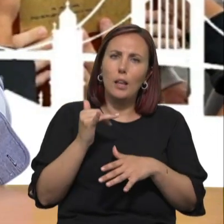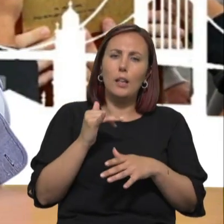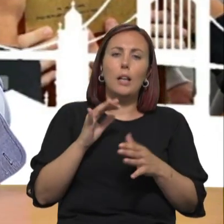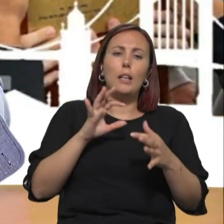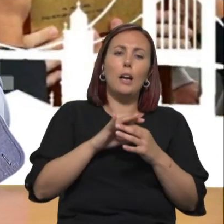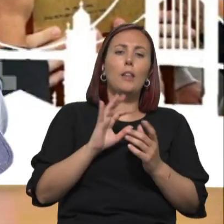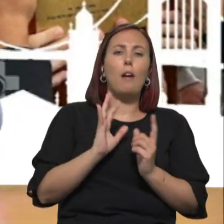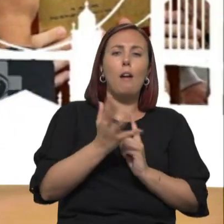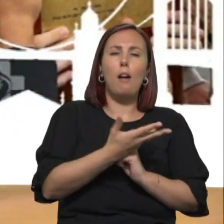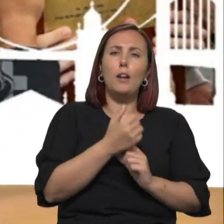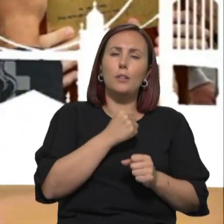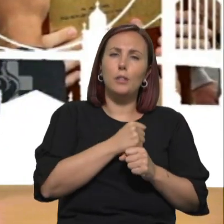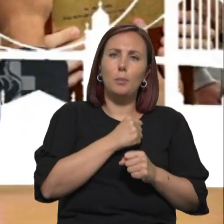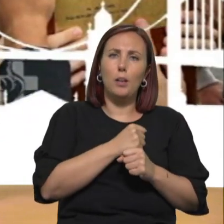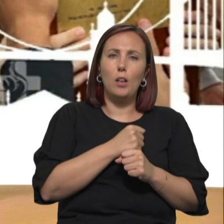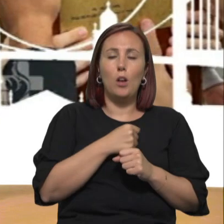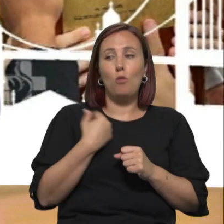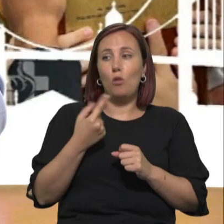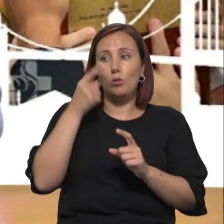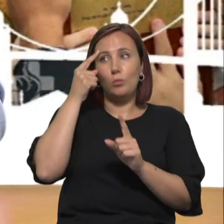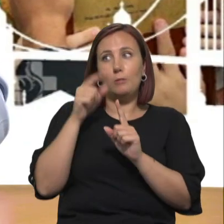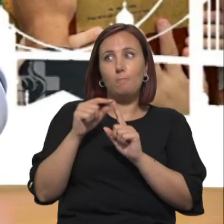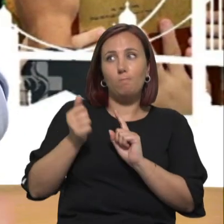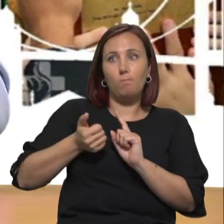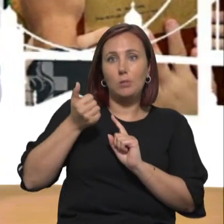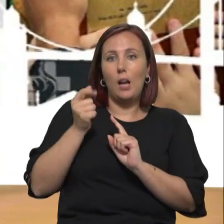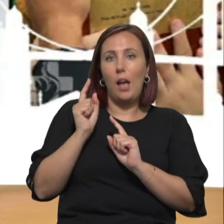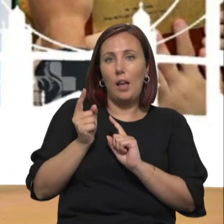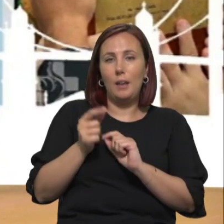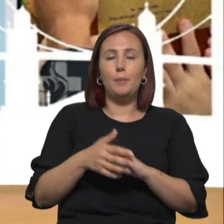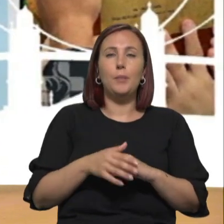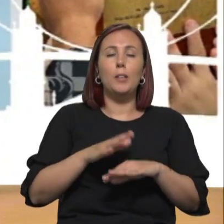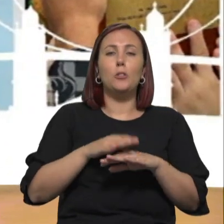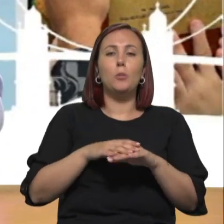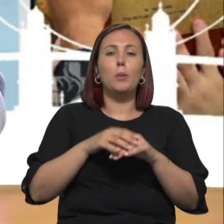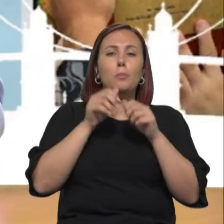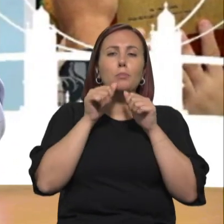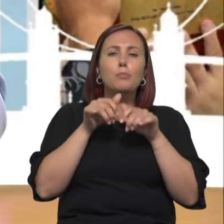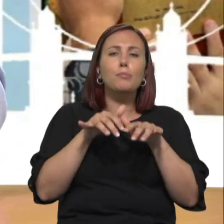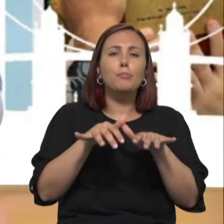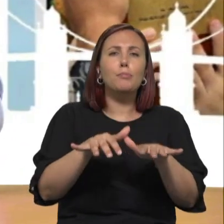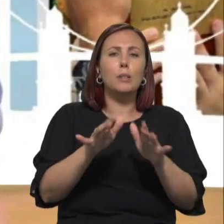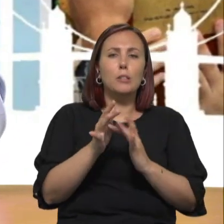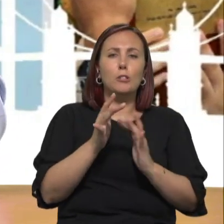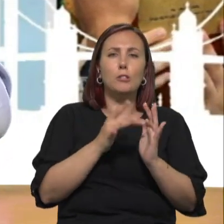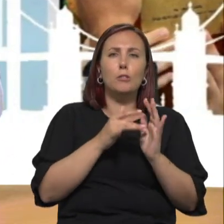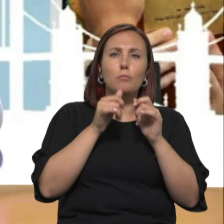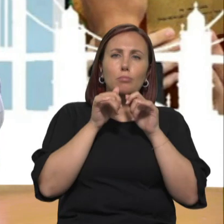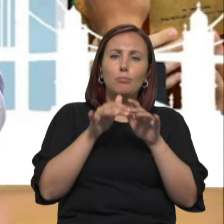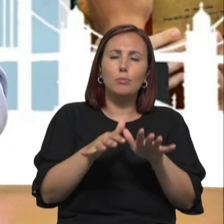é esse o nosso objetivo primeiro. No sentido de que essa evangelização leva ao sentido